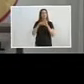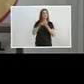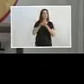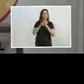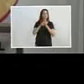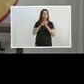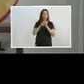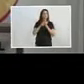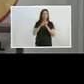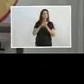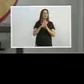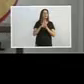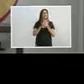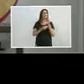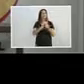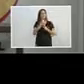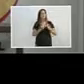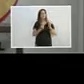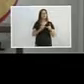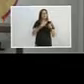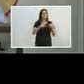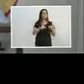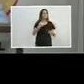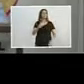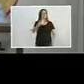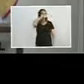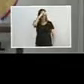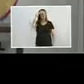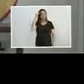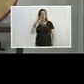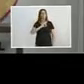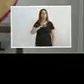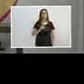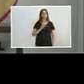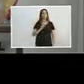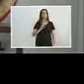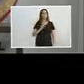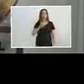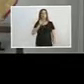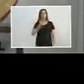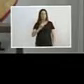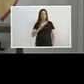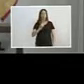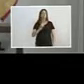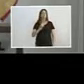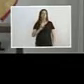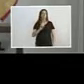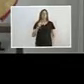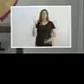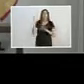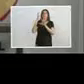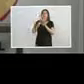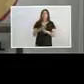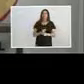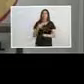a fundo todas as ações do vice-prefeito, senhor Jovino Cardoso, do que ele vem fazendo na nossa cidade.